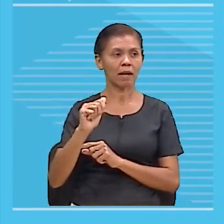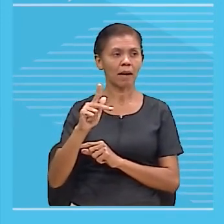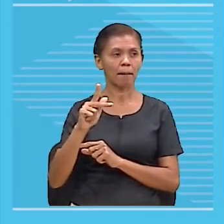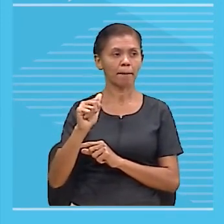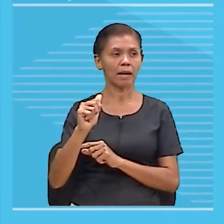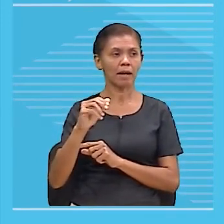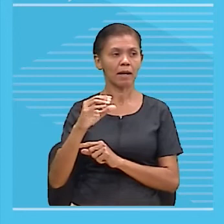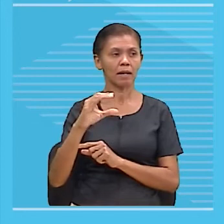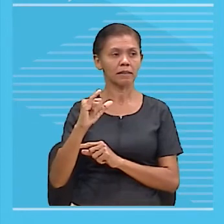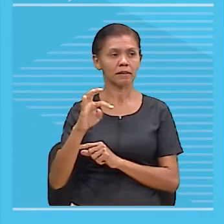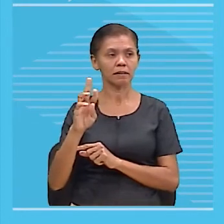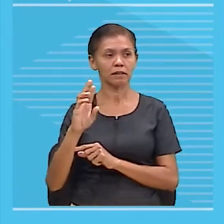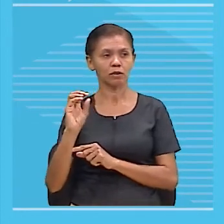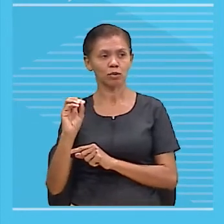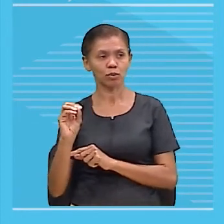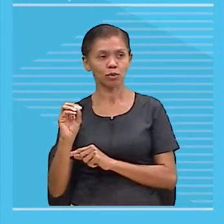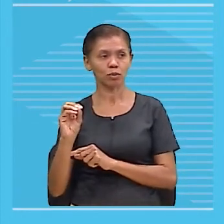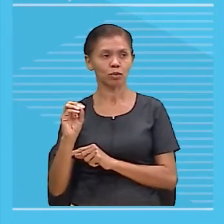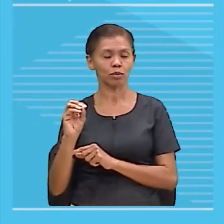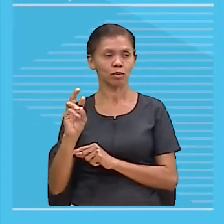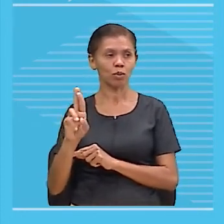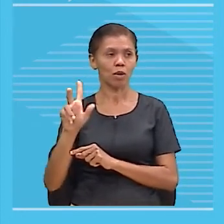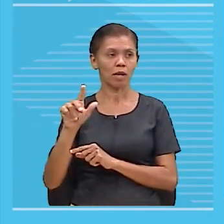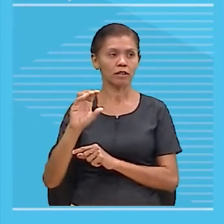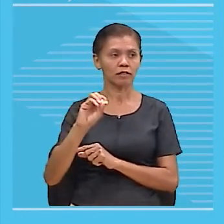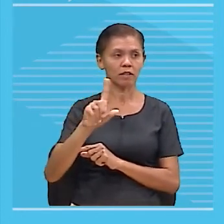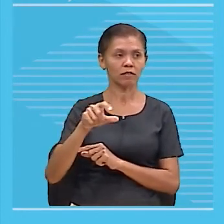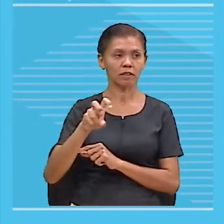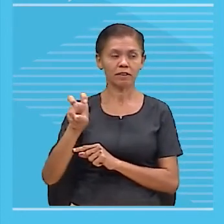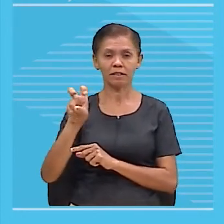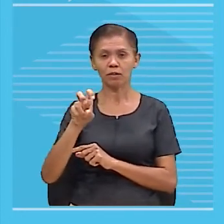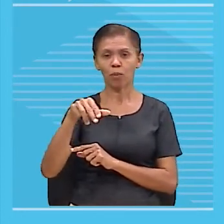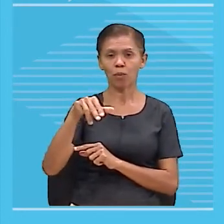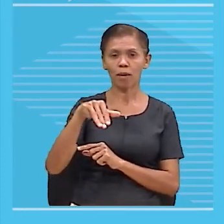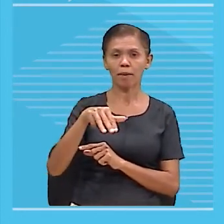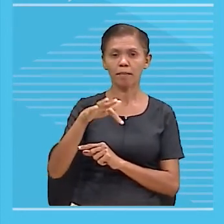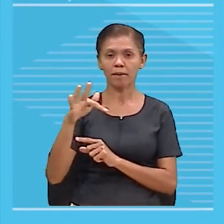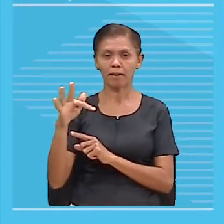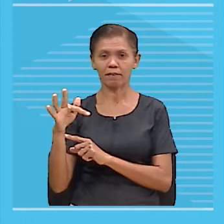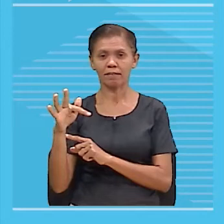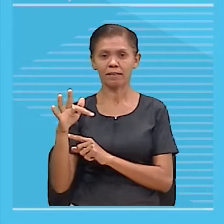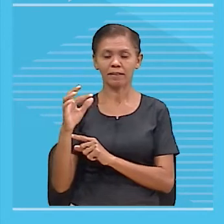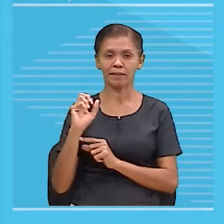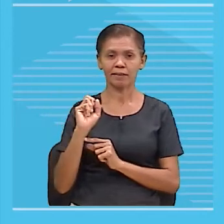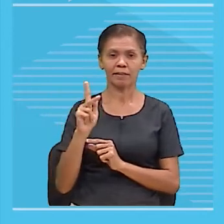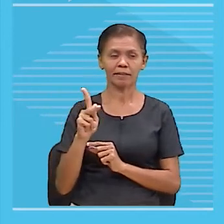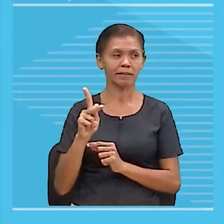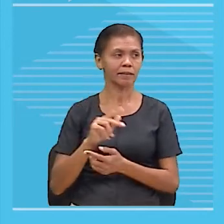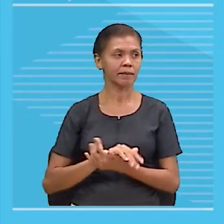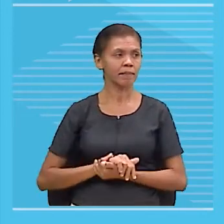milifarad. Beleza? Show de bola, galerinha. Tranquilos, tranquilidade.